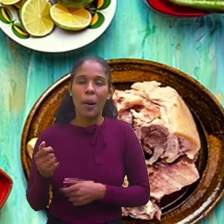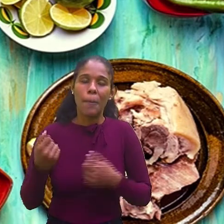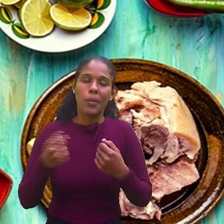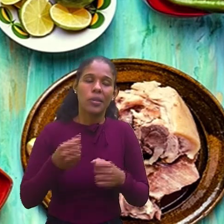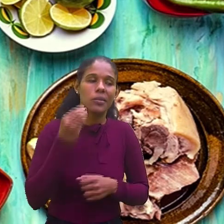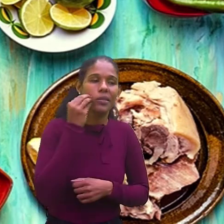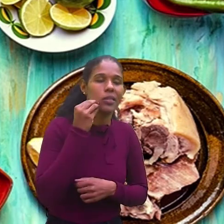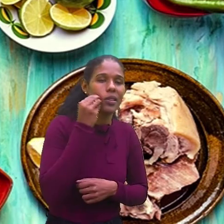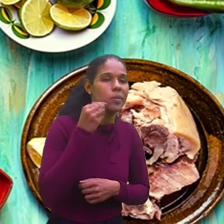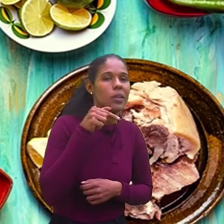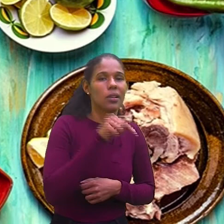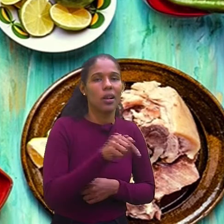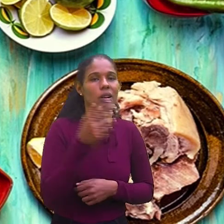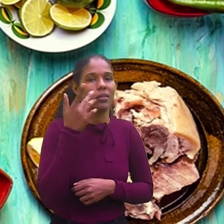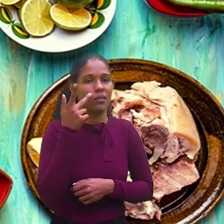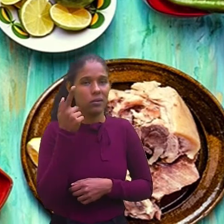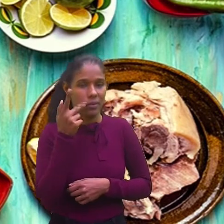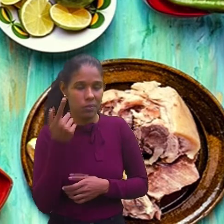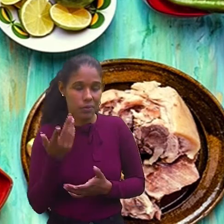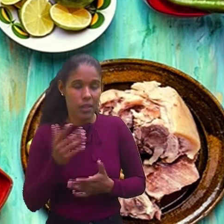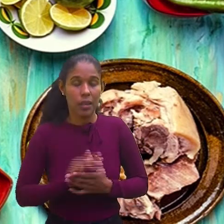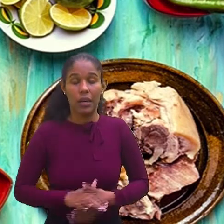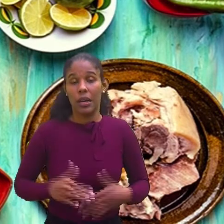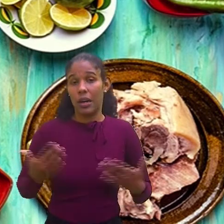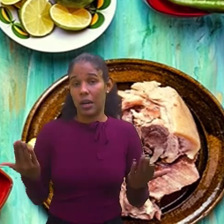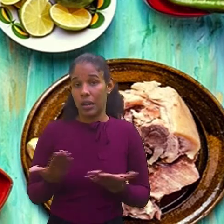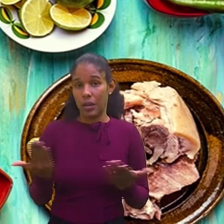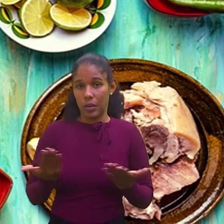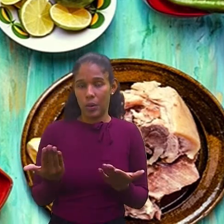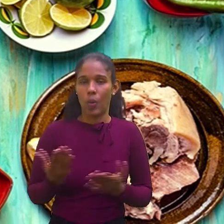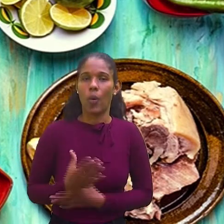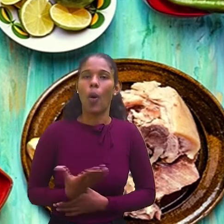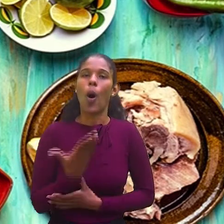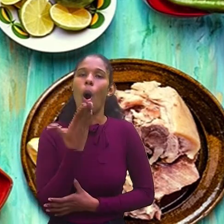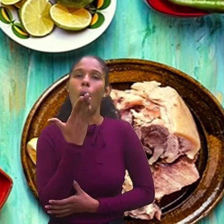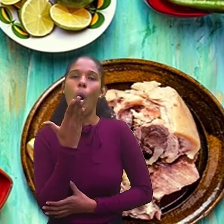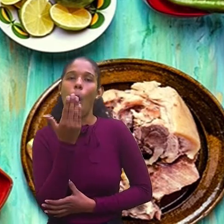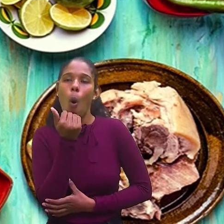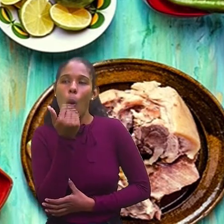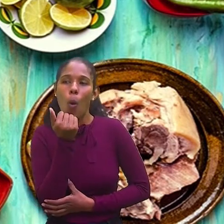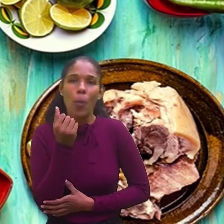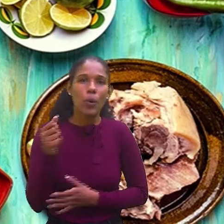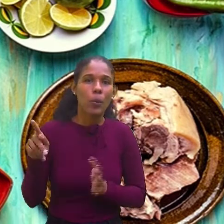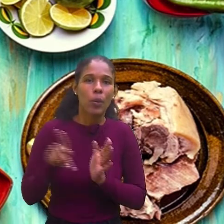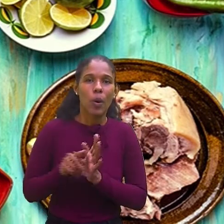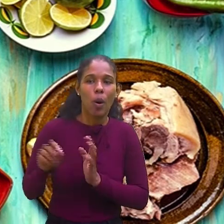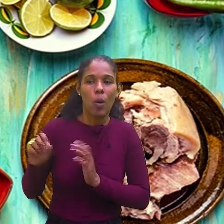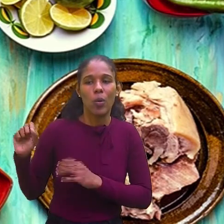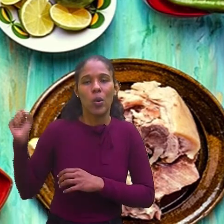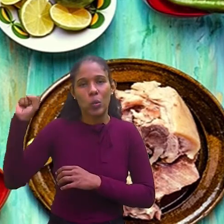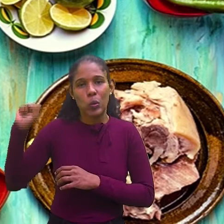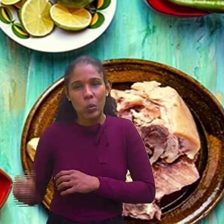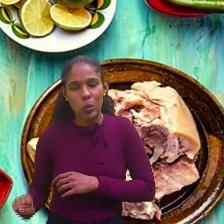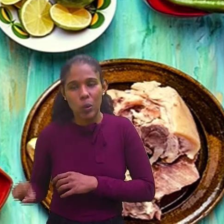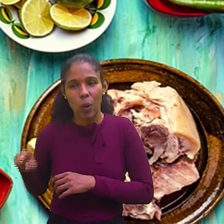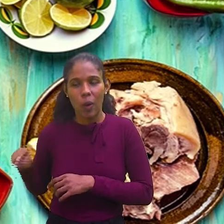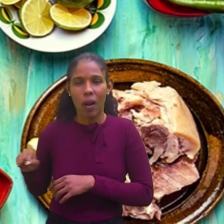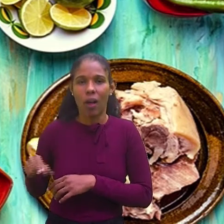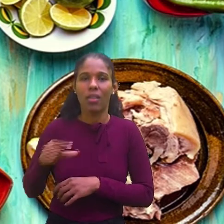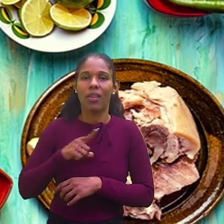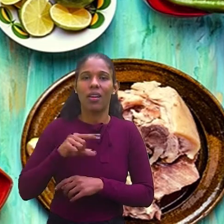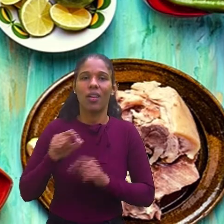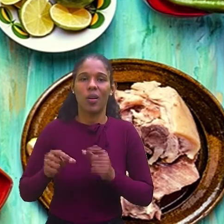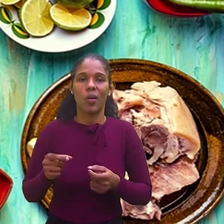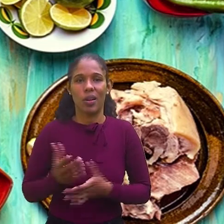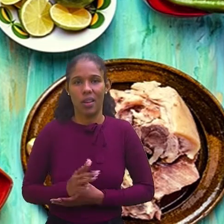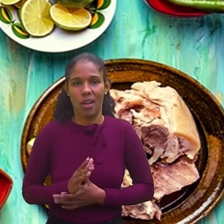empadão goiano quando viajar por lá. A culinária gaúcha tem como referência o galeto na brasa, o prato que teve forte